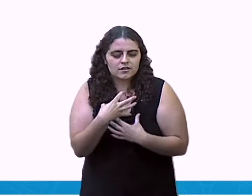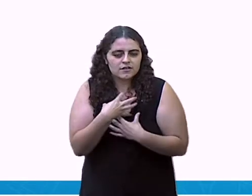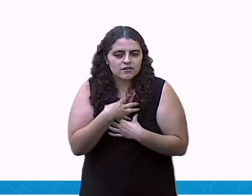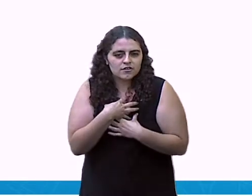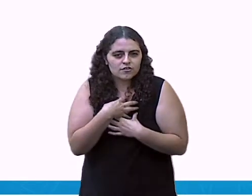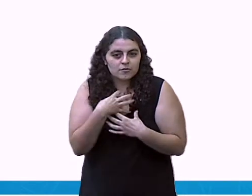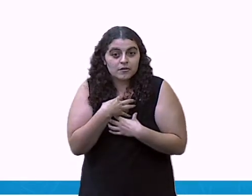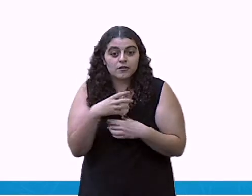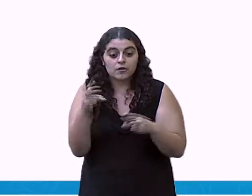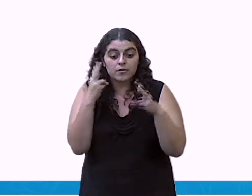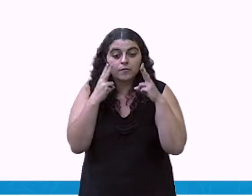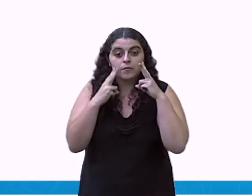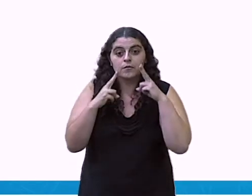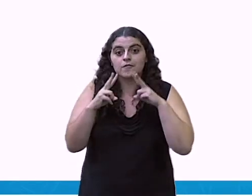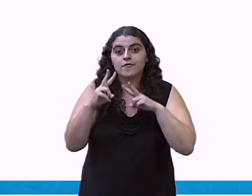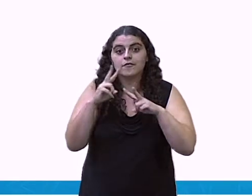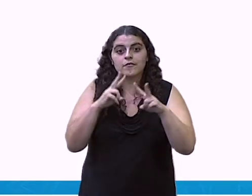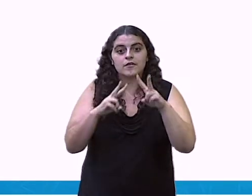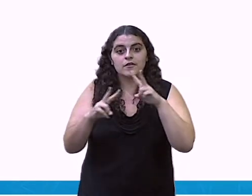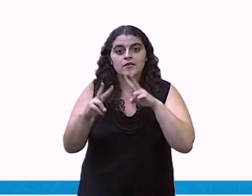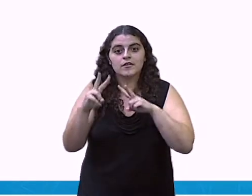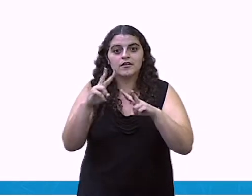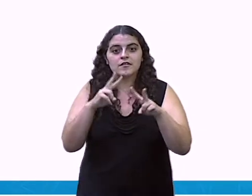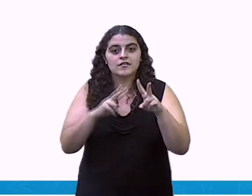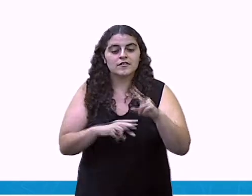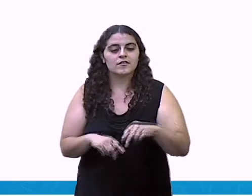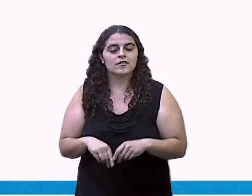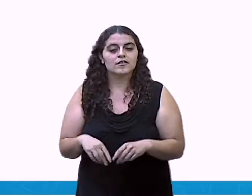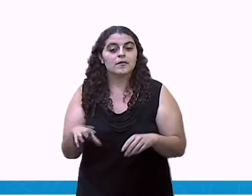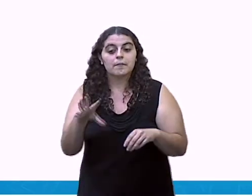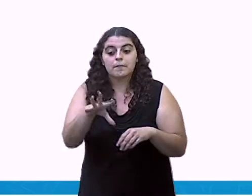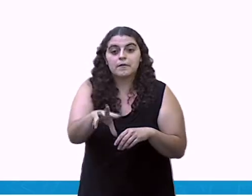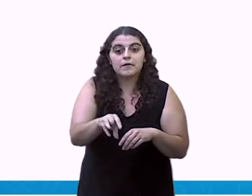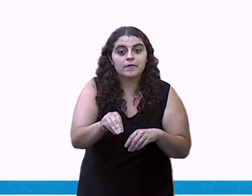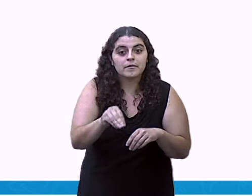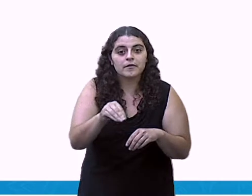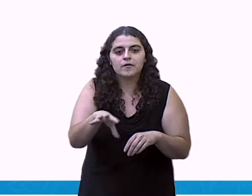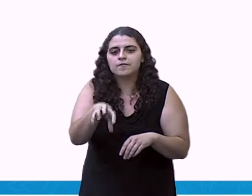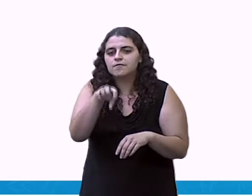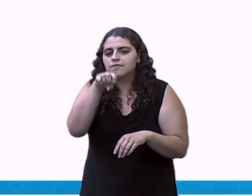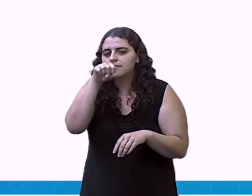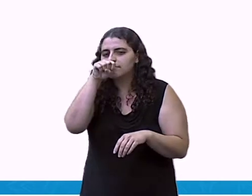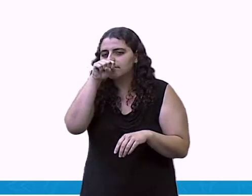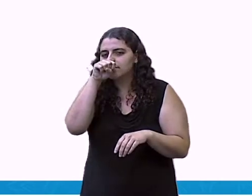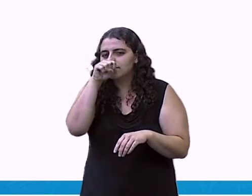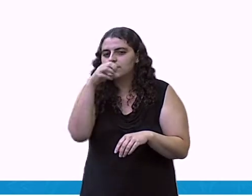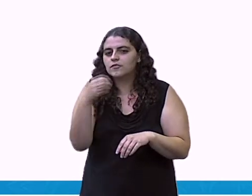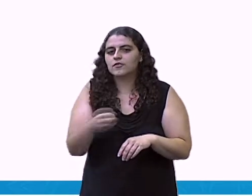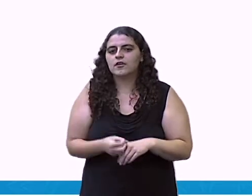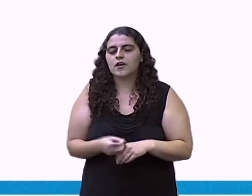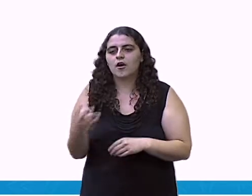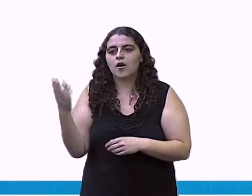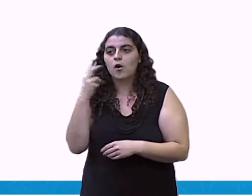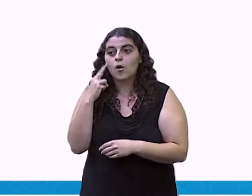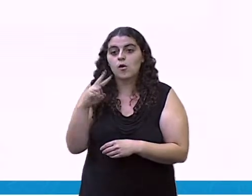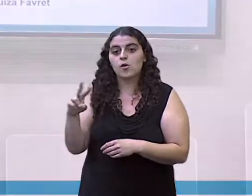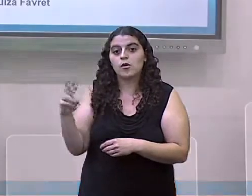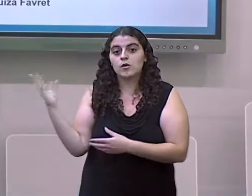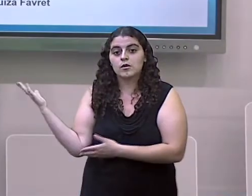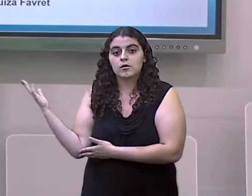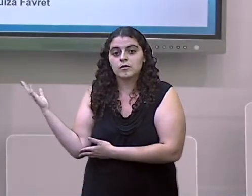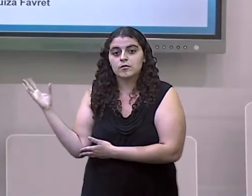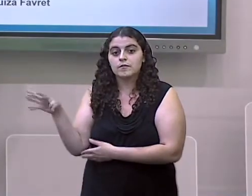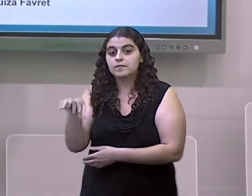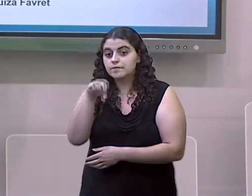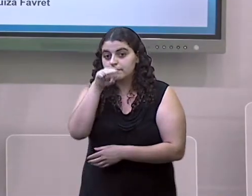podemos ver, naquilo que podemos sentir, naquilo que podemos tocar, cheirar, né? Olha só, cheiros,